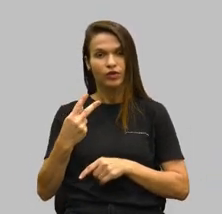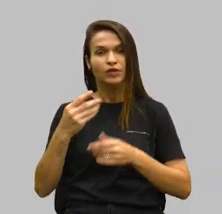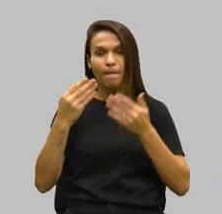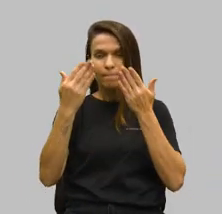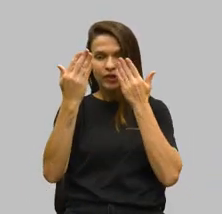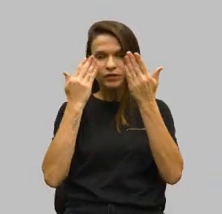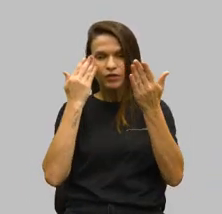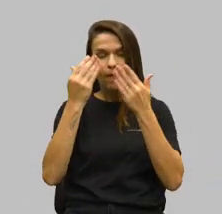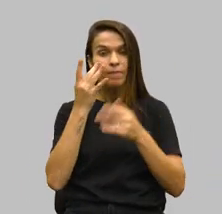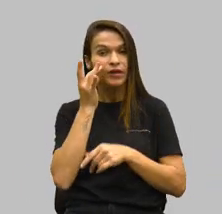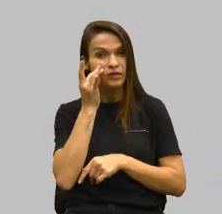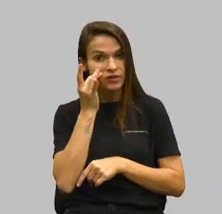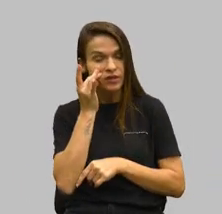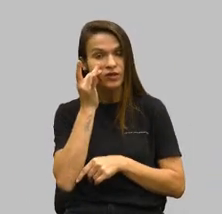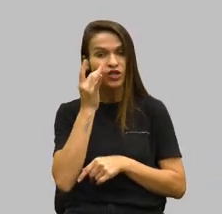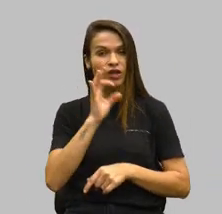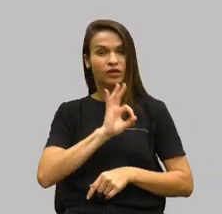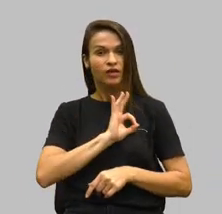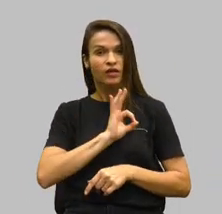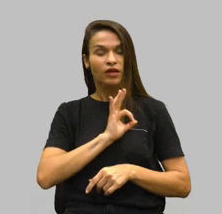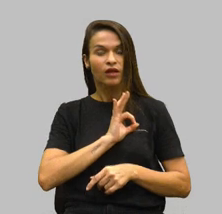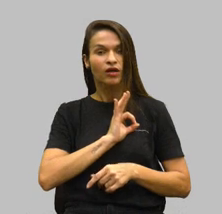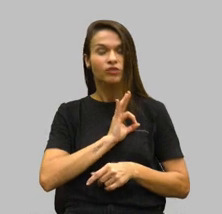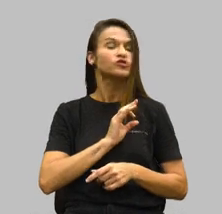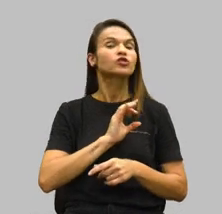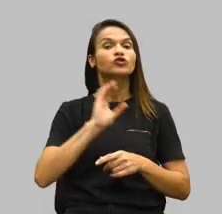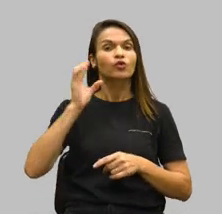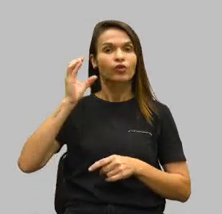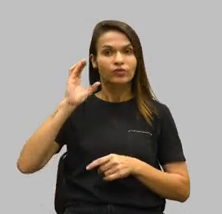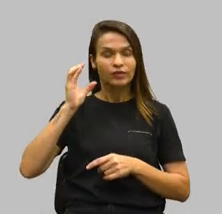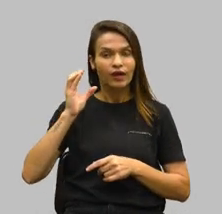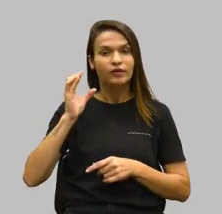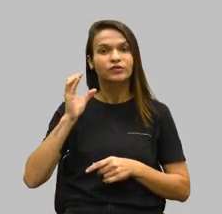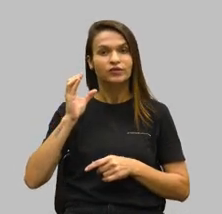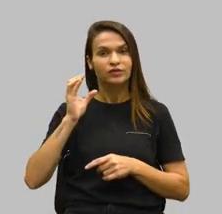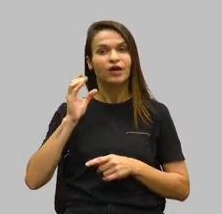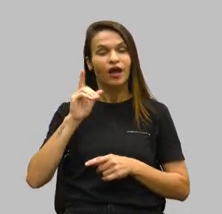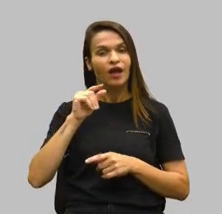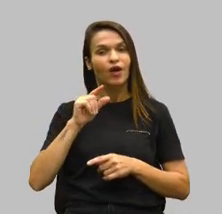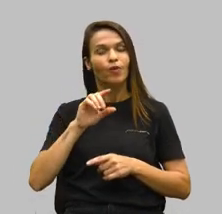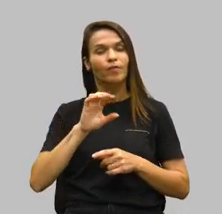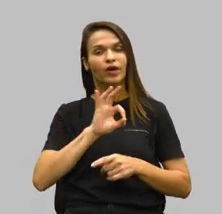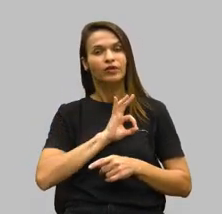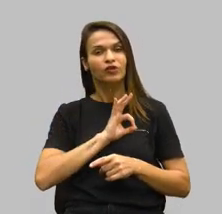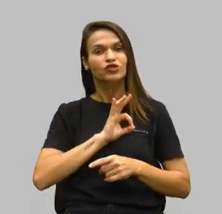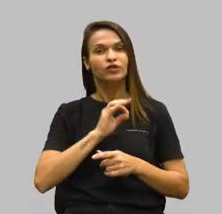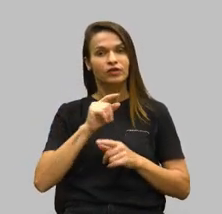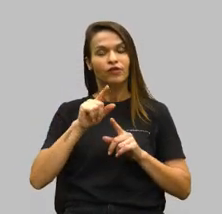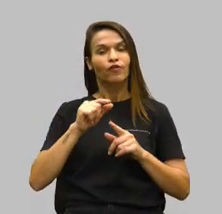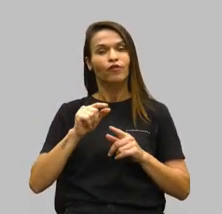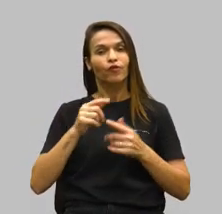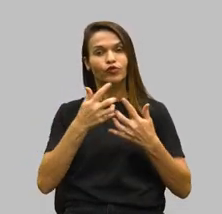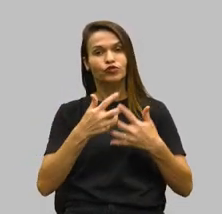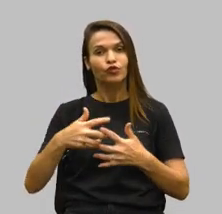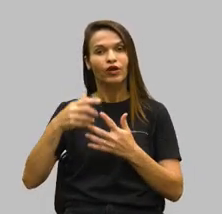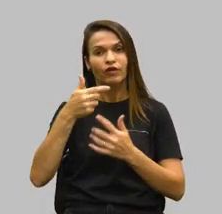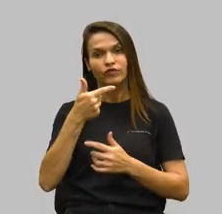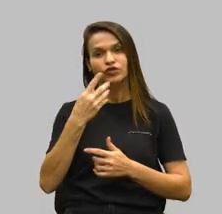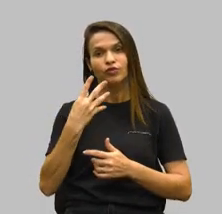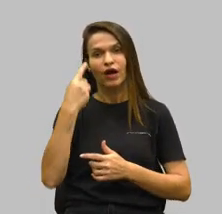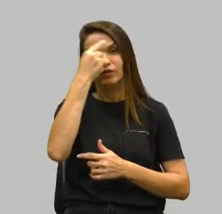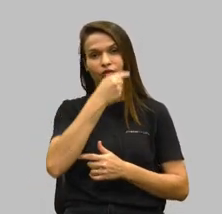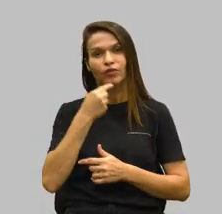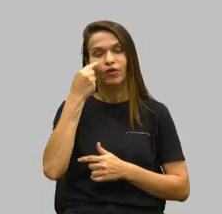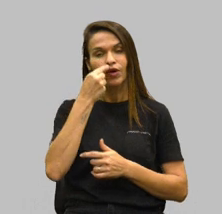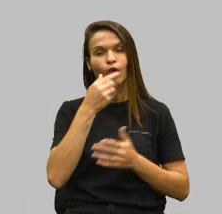presenciais nas delegacias de plantão de Contagem que é uma uma delegacia 24 horas e na especializada a partir